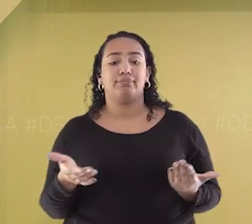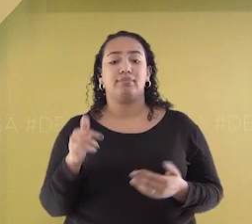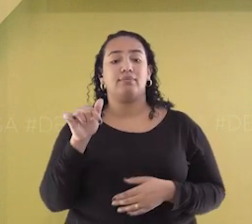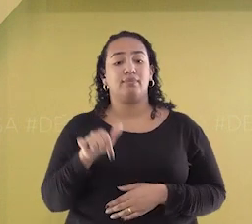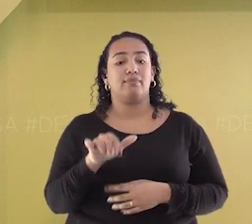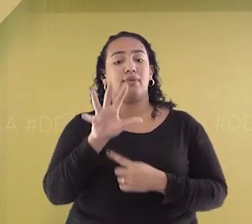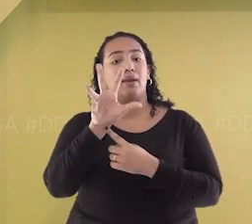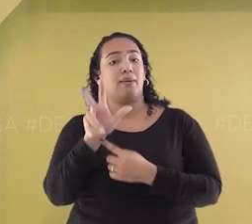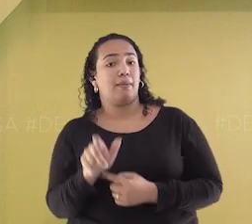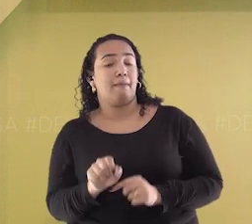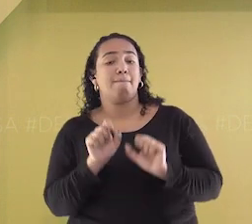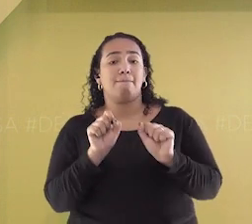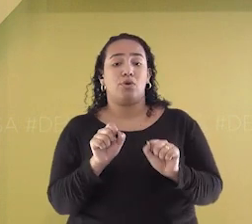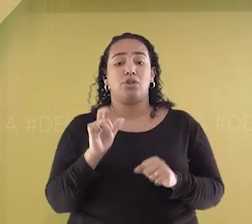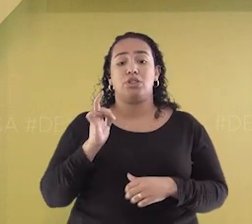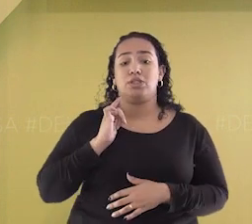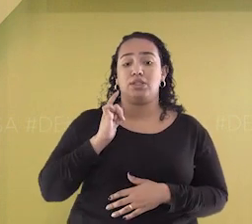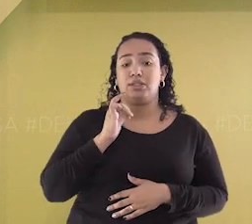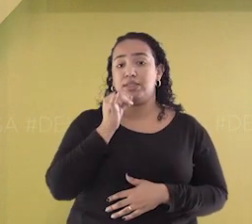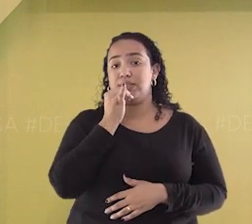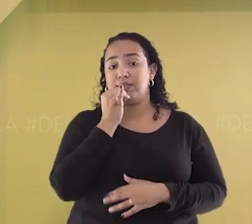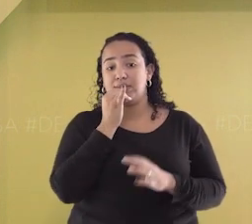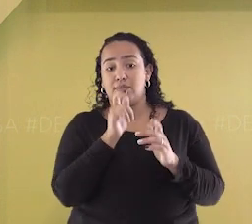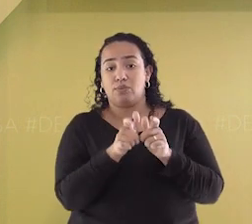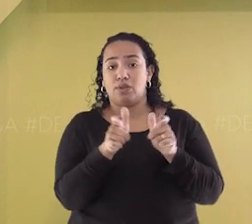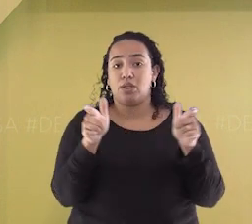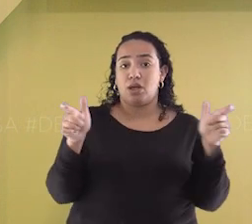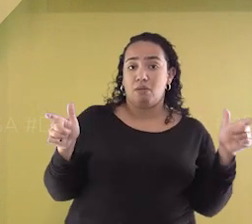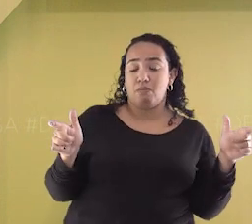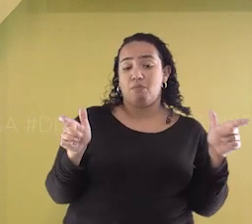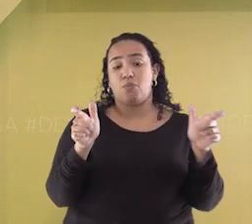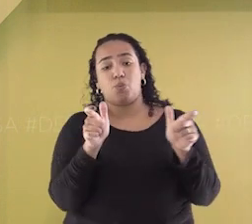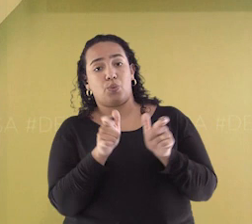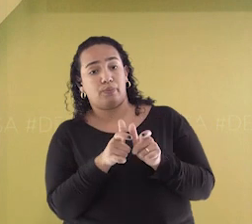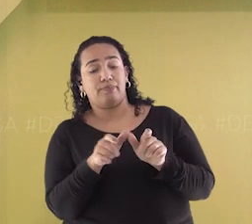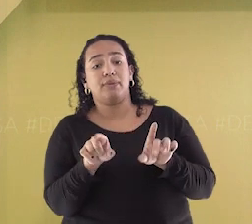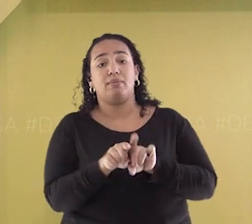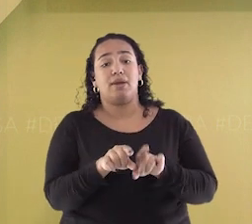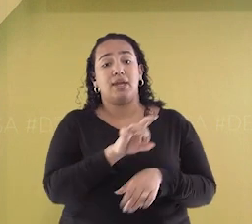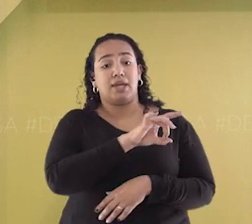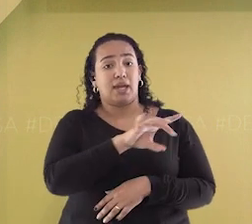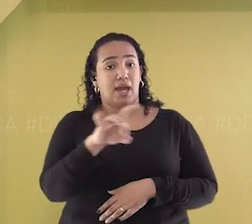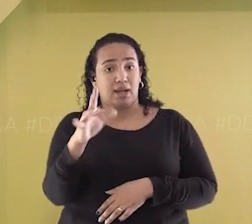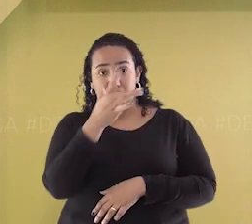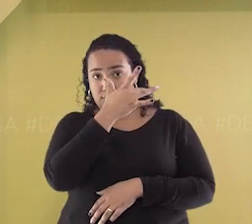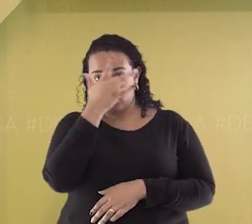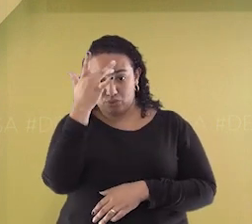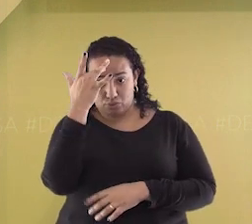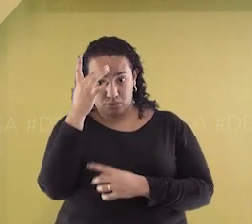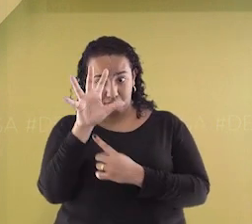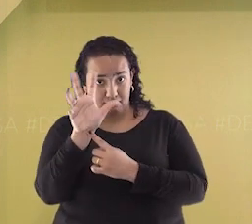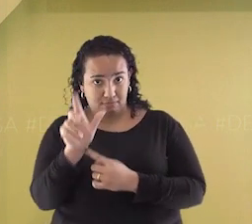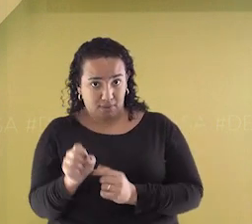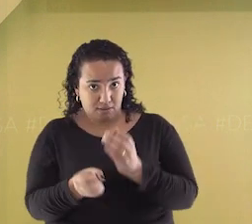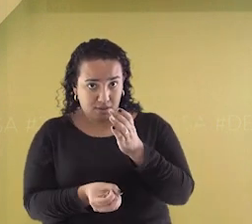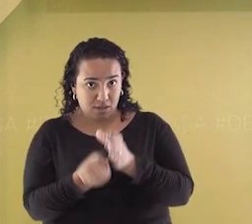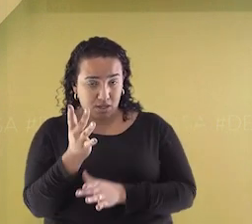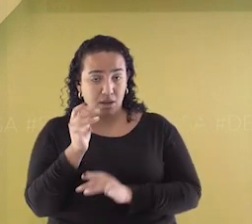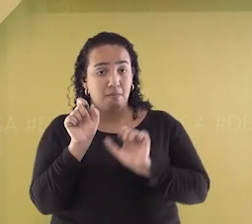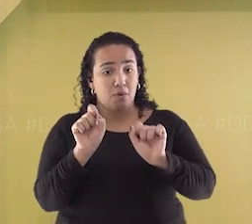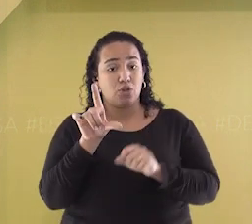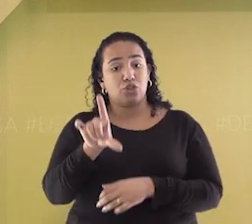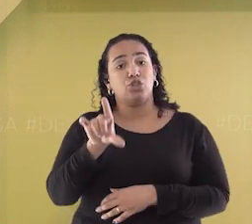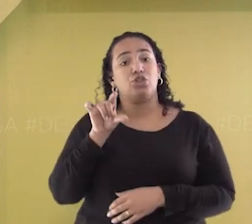mapa distorções de formas e de tamanhos. E cabe a cada um que constrói o mapa escolher